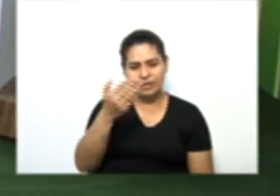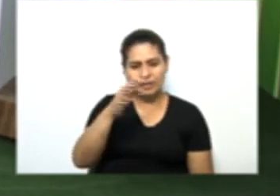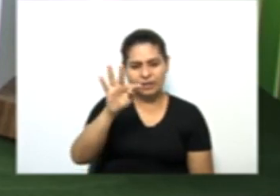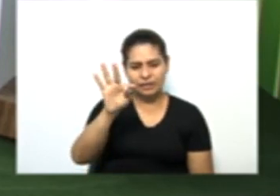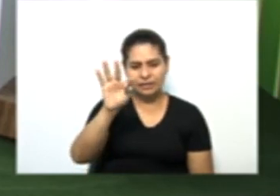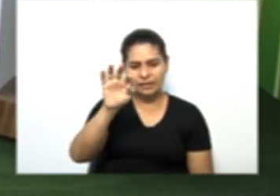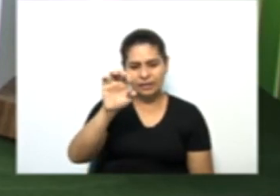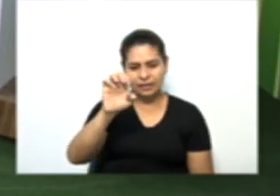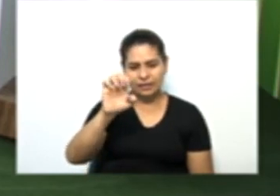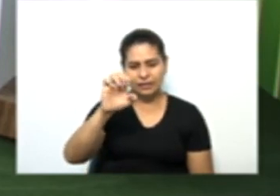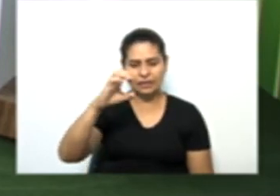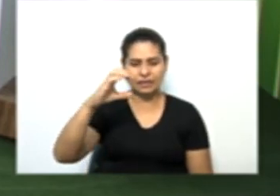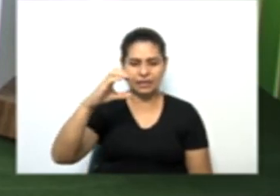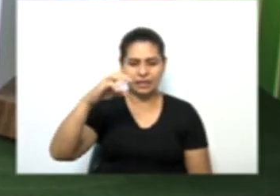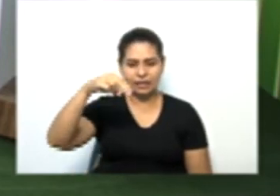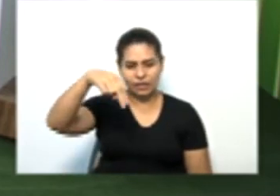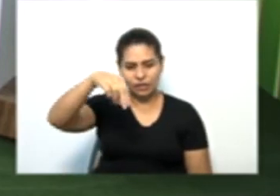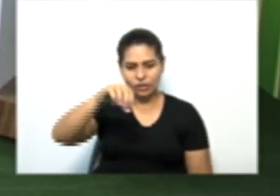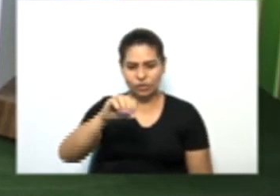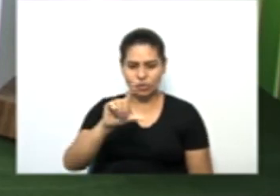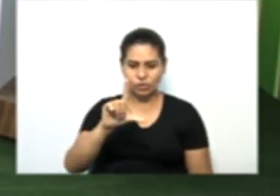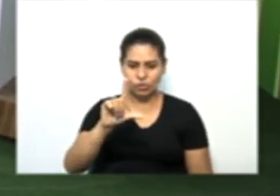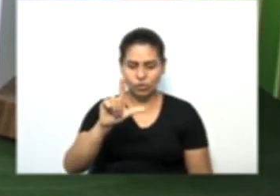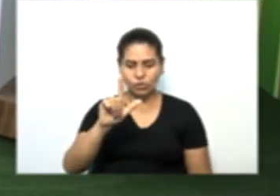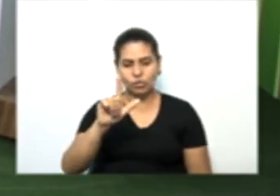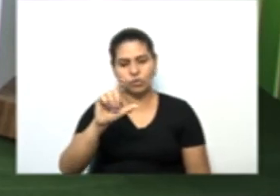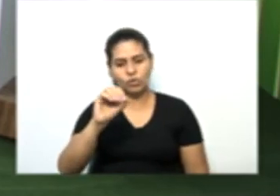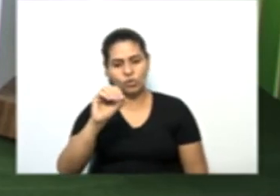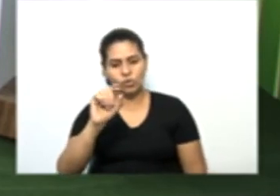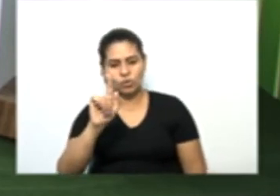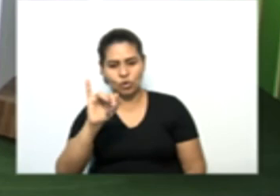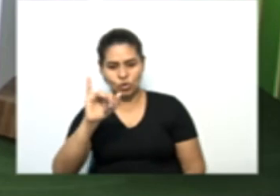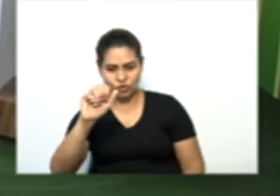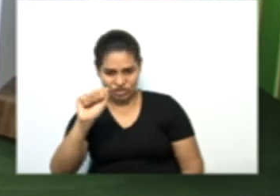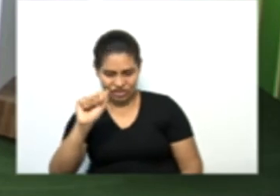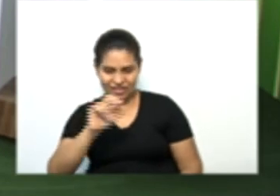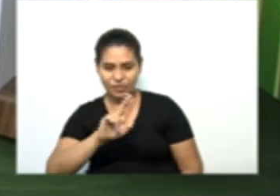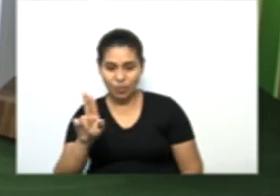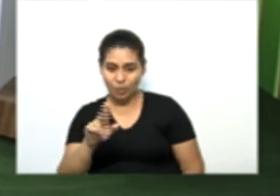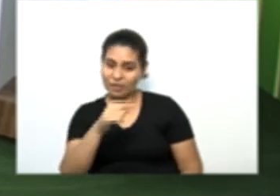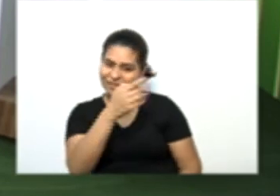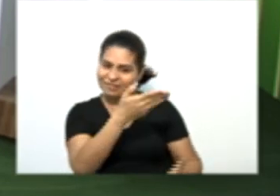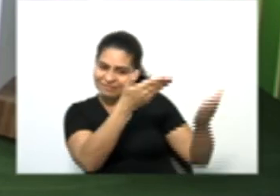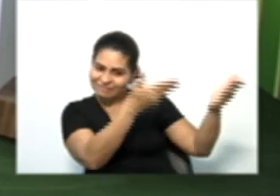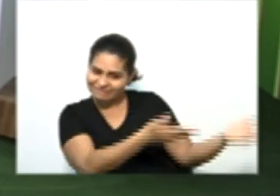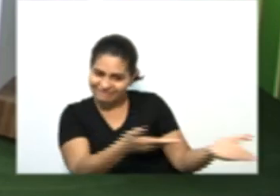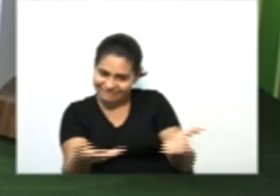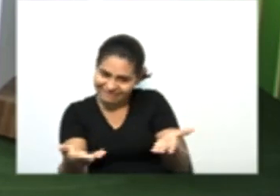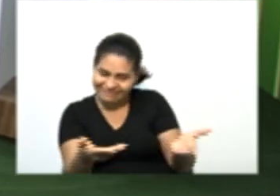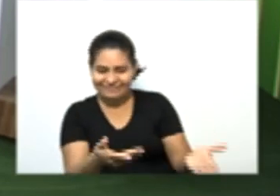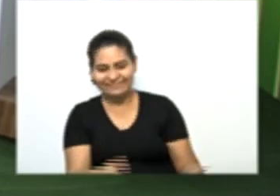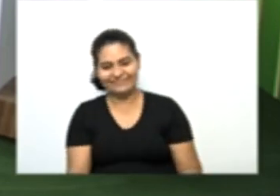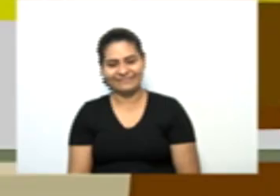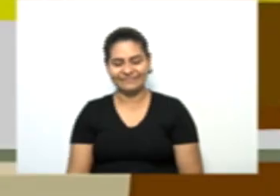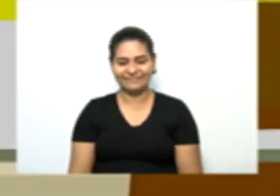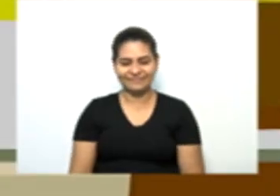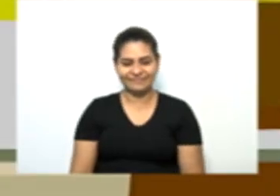o High, e né? o Tech. A High, na verdade, a High e o Tech. High-Tech. Vamos lá com eles e já nós